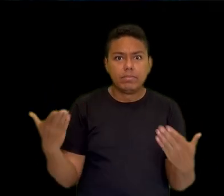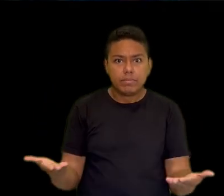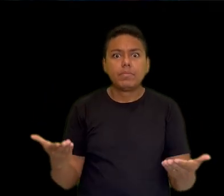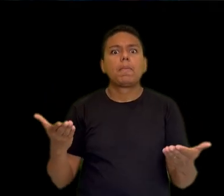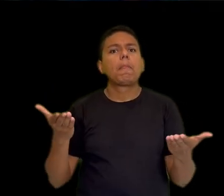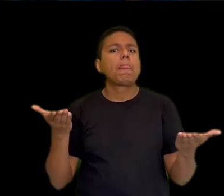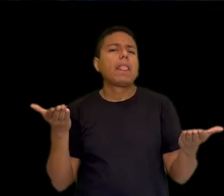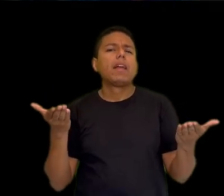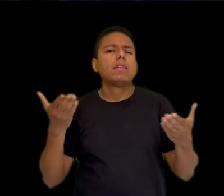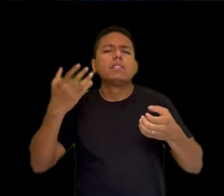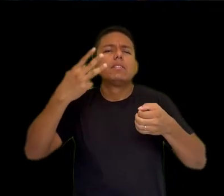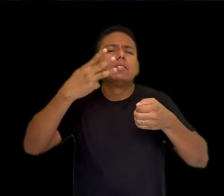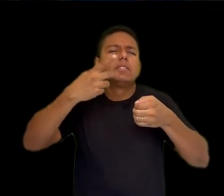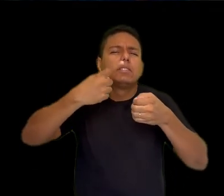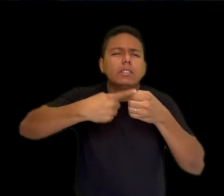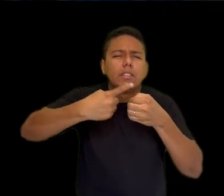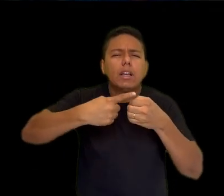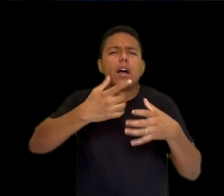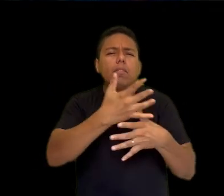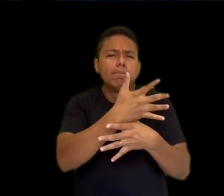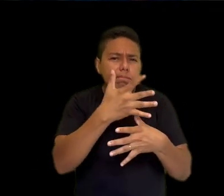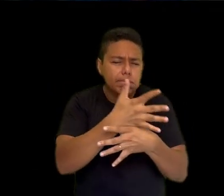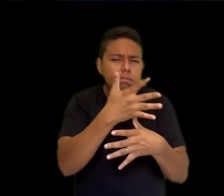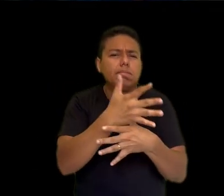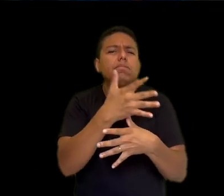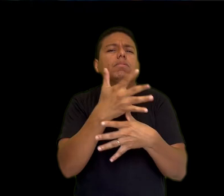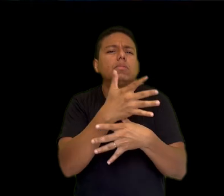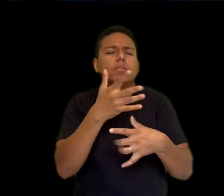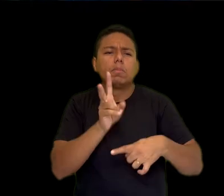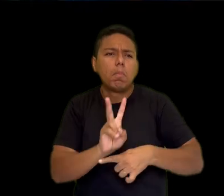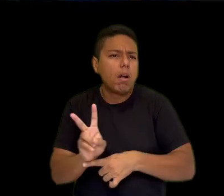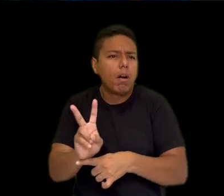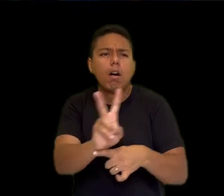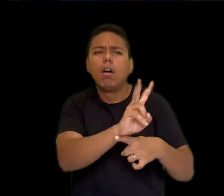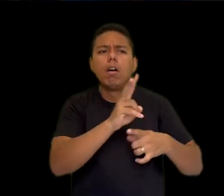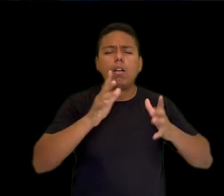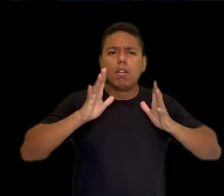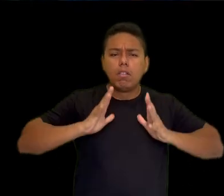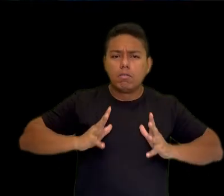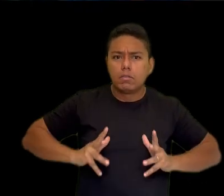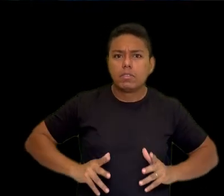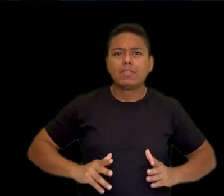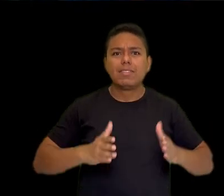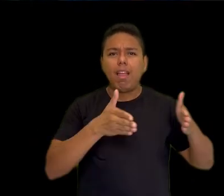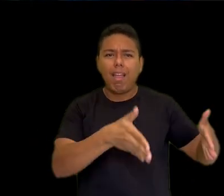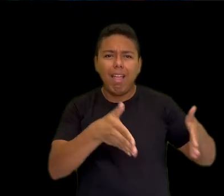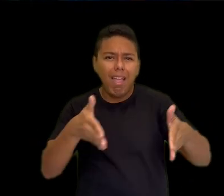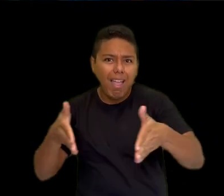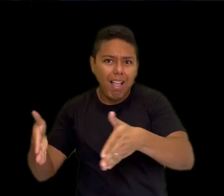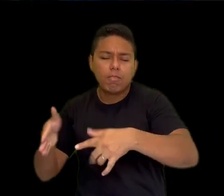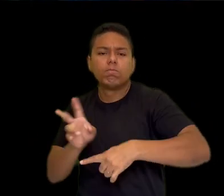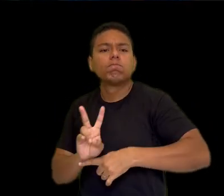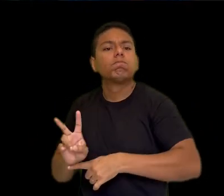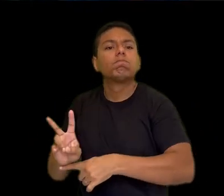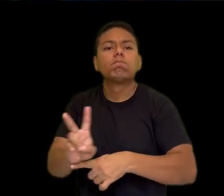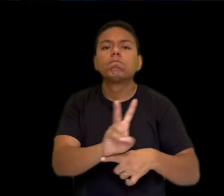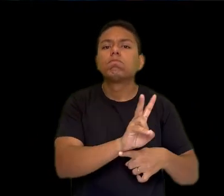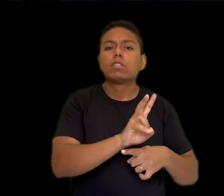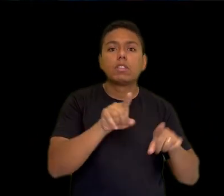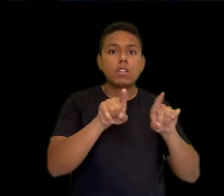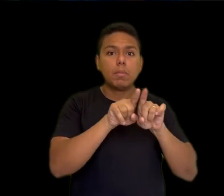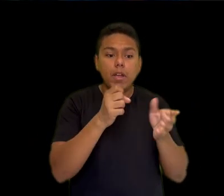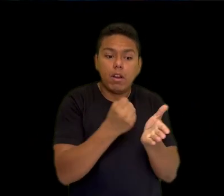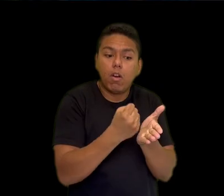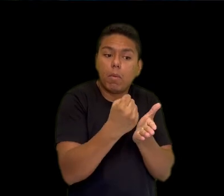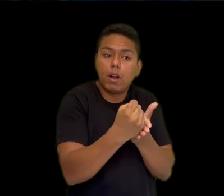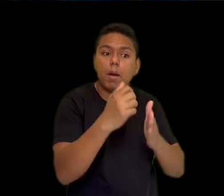saneamento das cidades, controle dos portos, fiscalização de cemitérios, regulamentação do exercício da